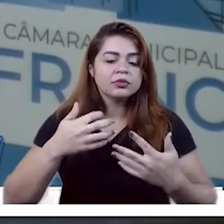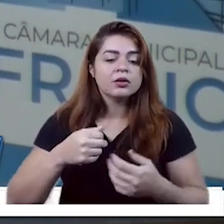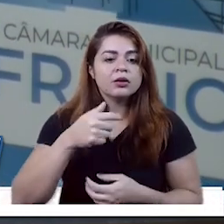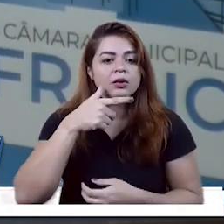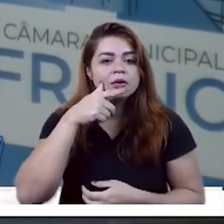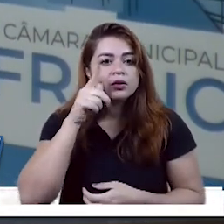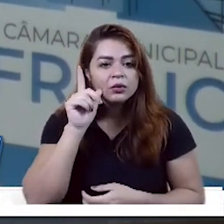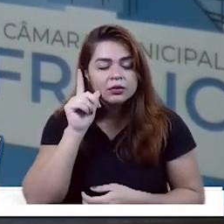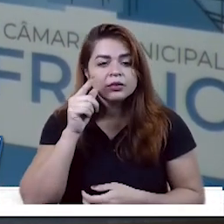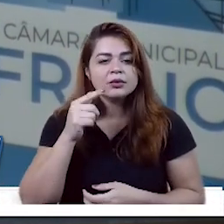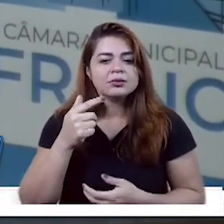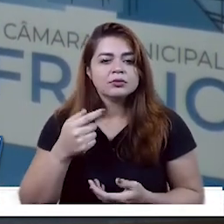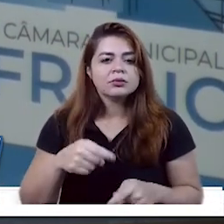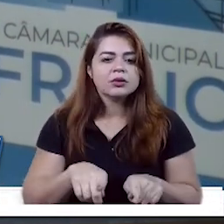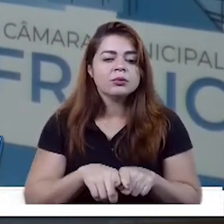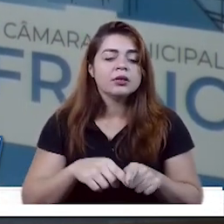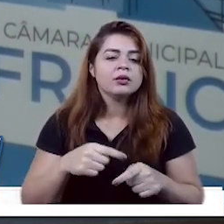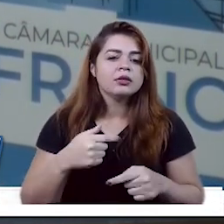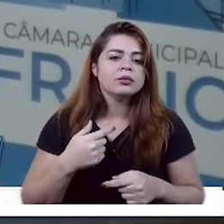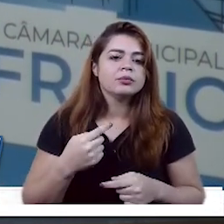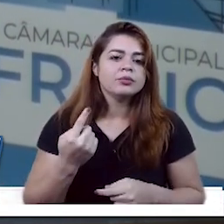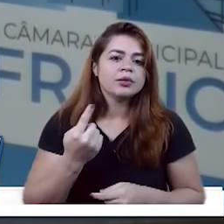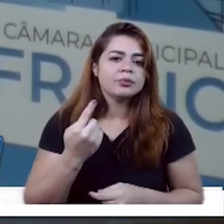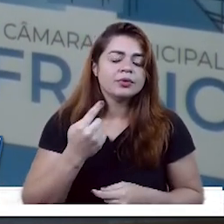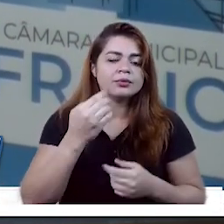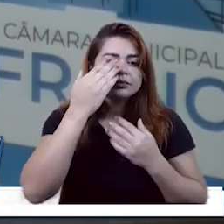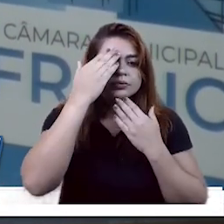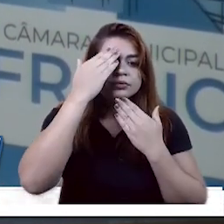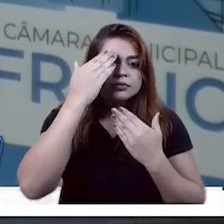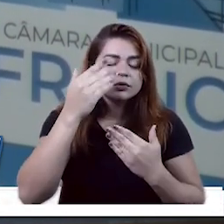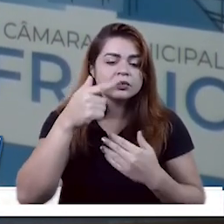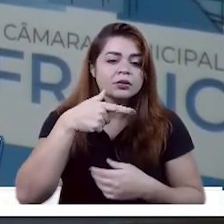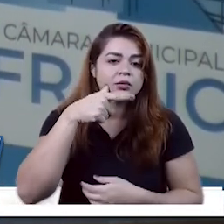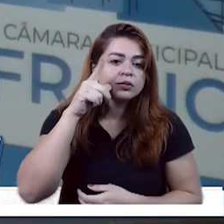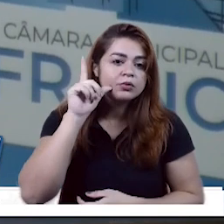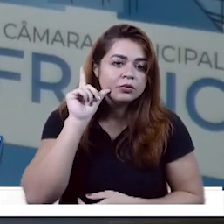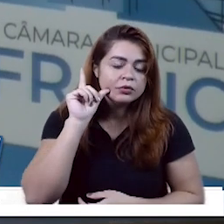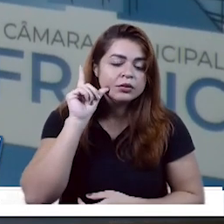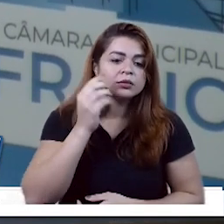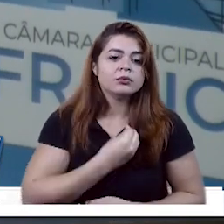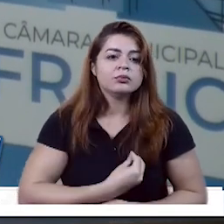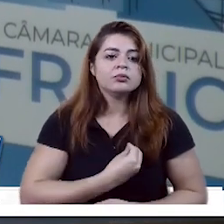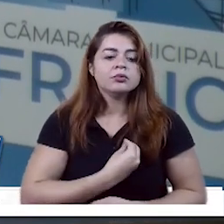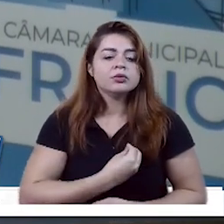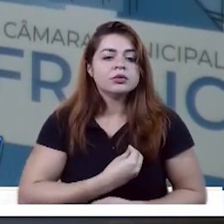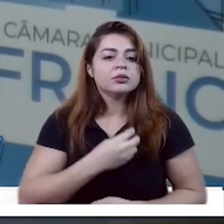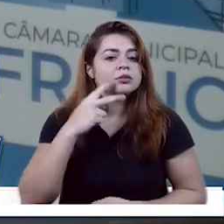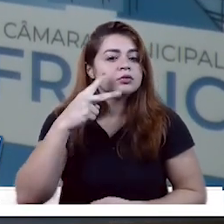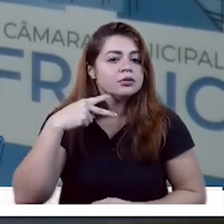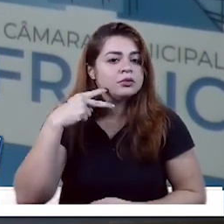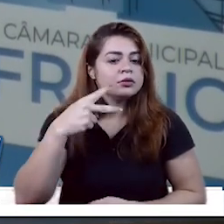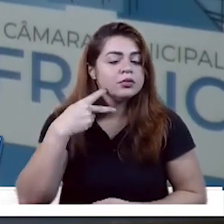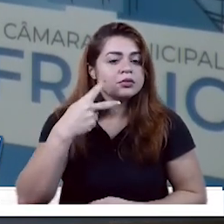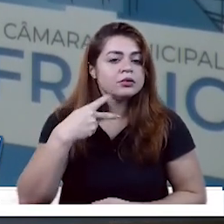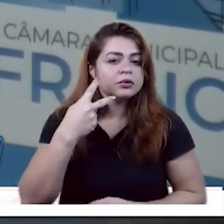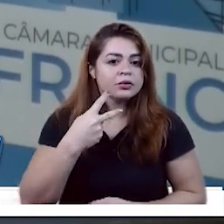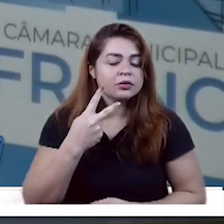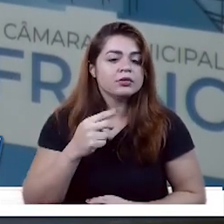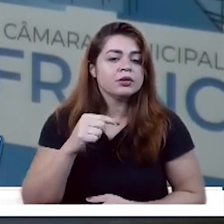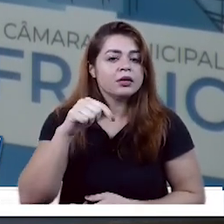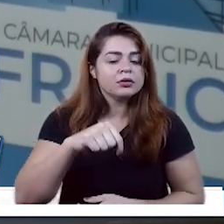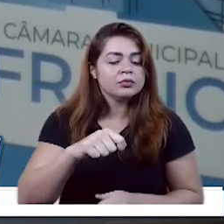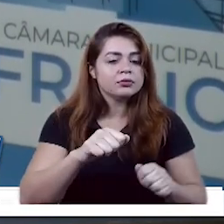agradecer, primeiramente eu quero agradecer ontem a presença dos vereadores aqui na